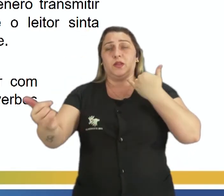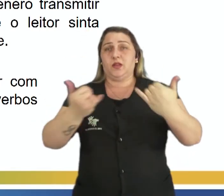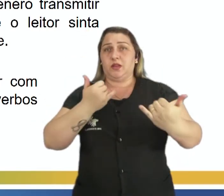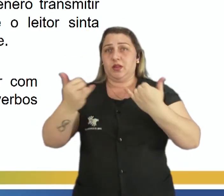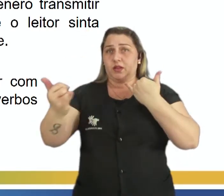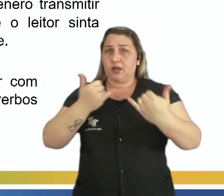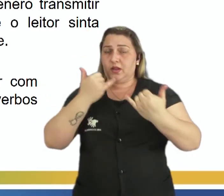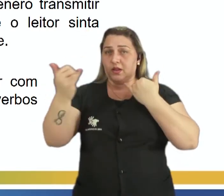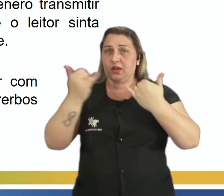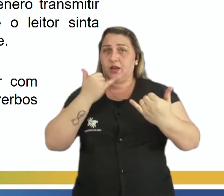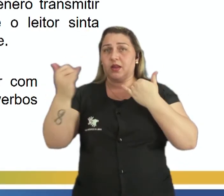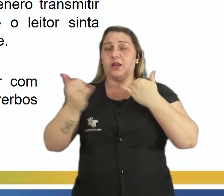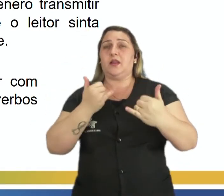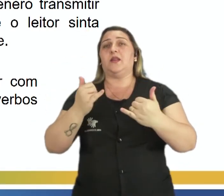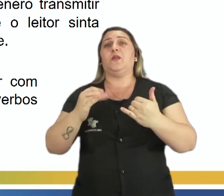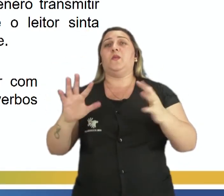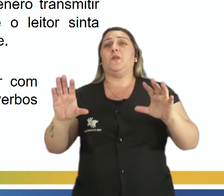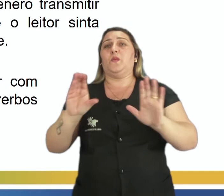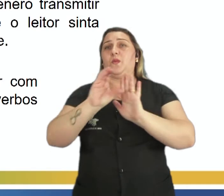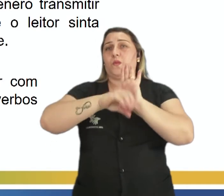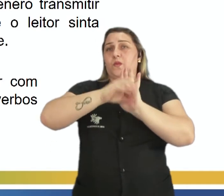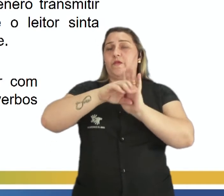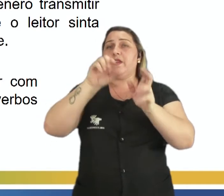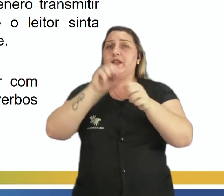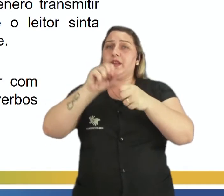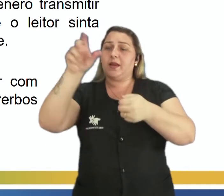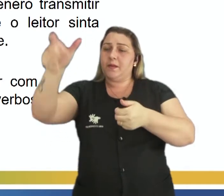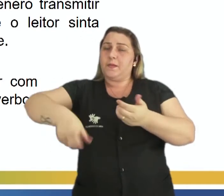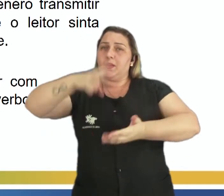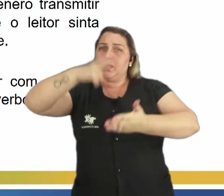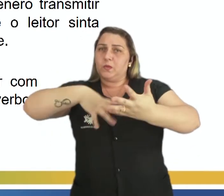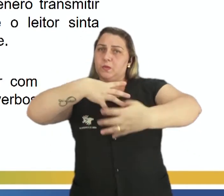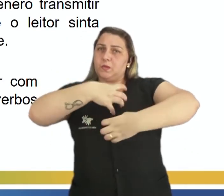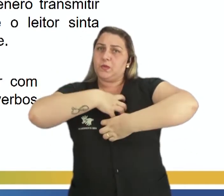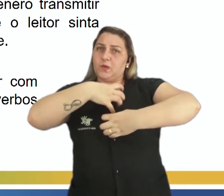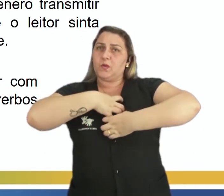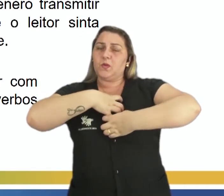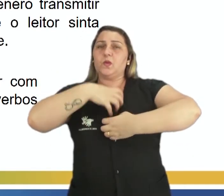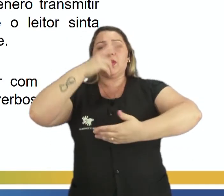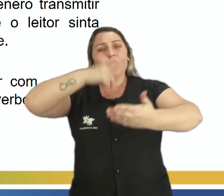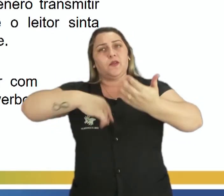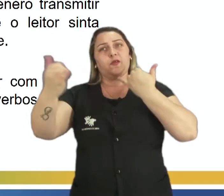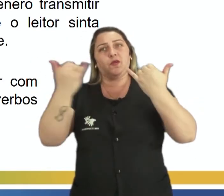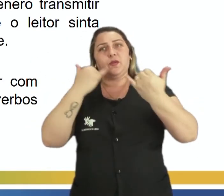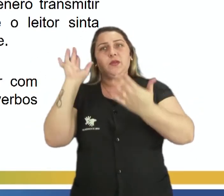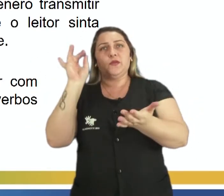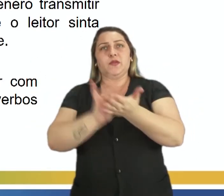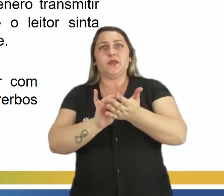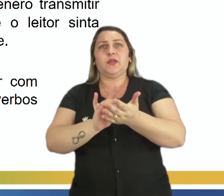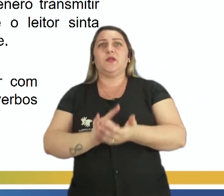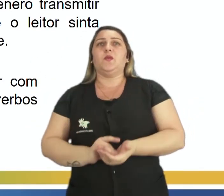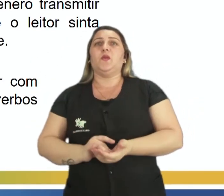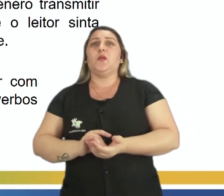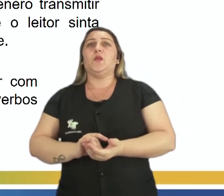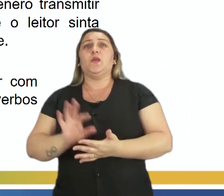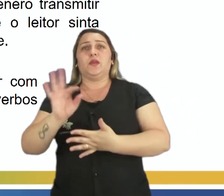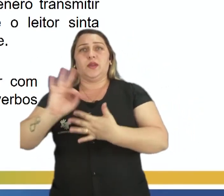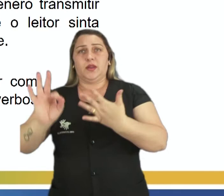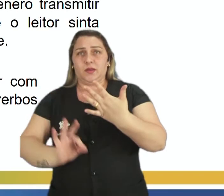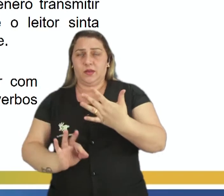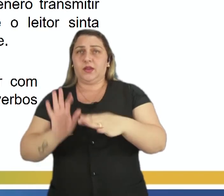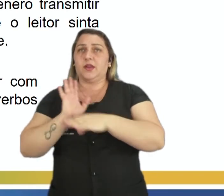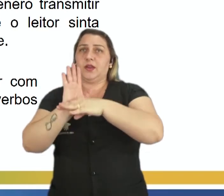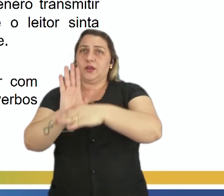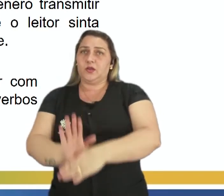transmitir veracidade em seu conteúdo, fazer com que o leitor sinta segurança do que está sendo informado de verdade. Um dos elementos